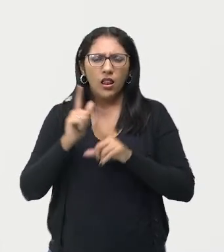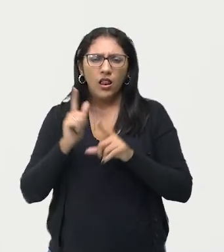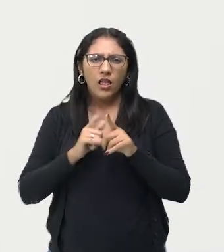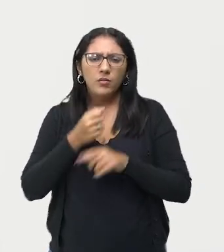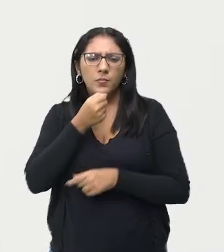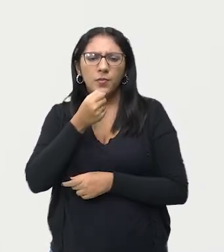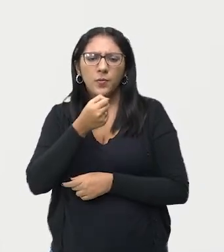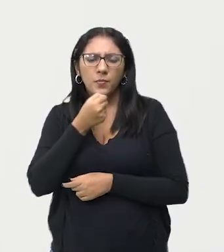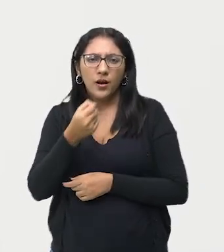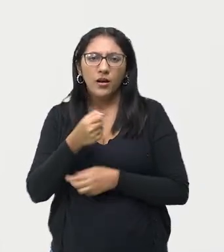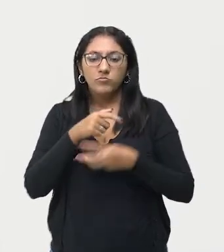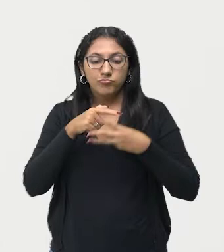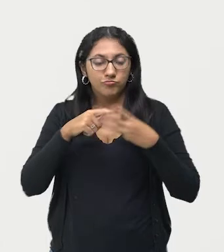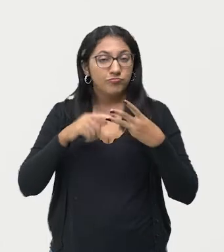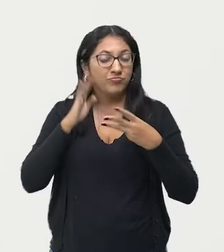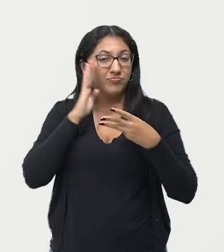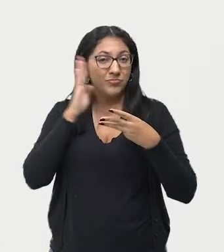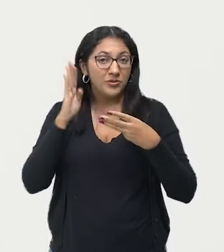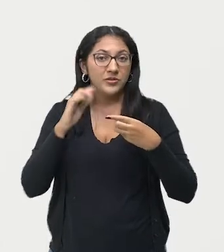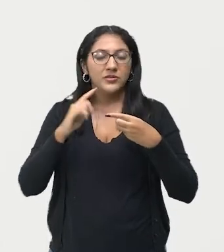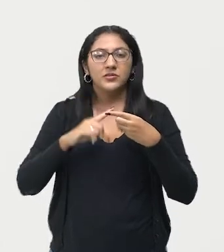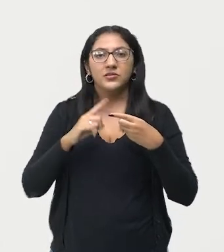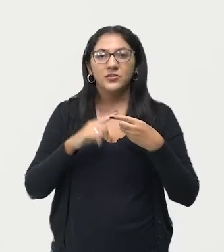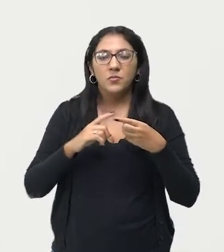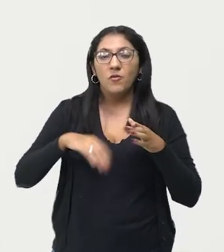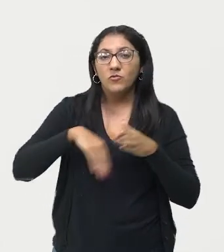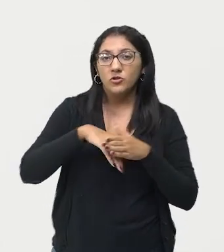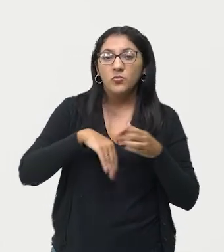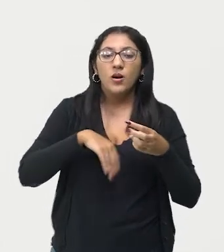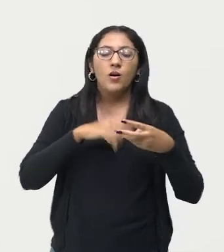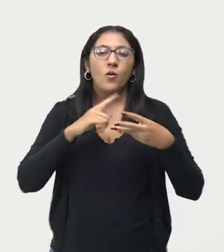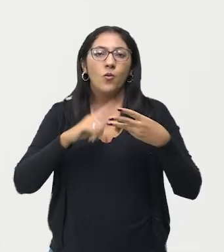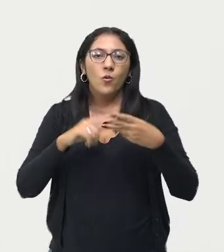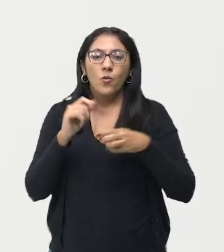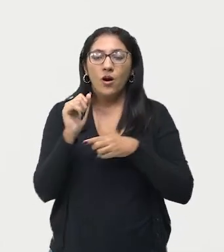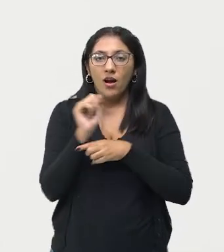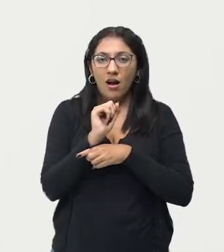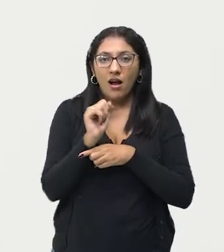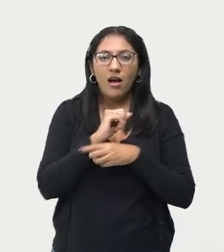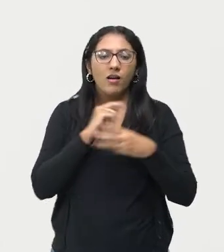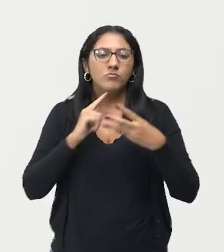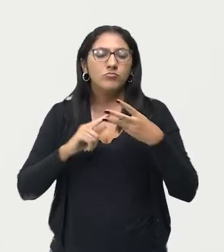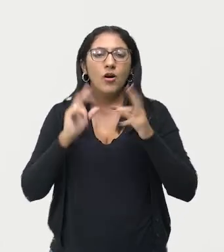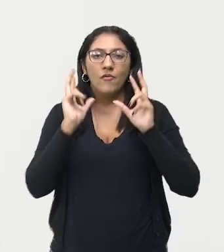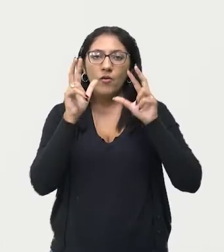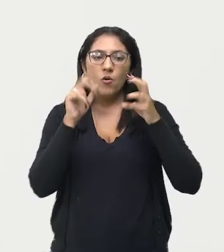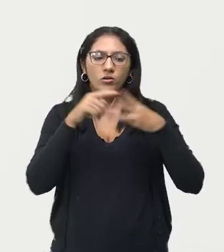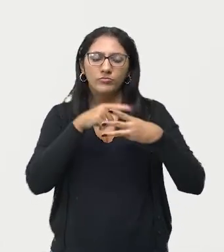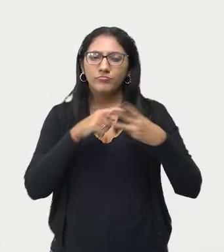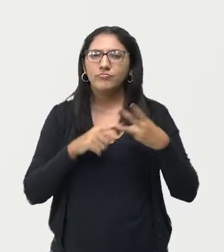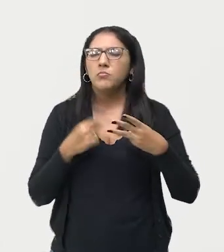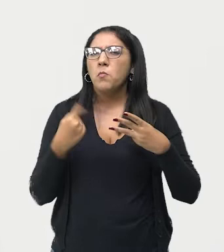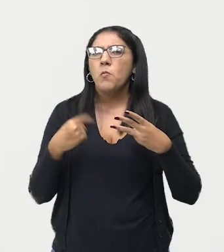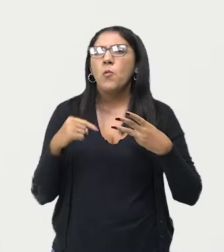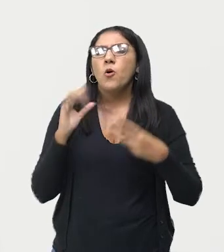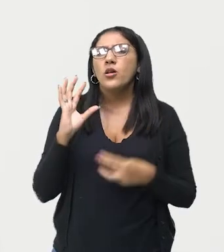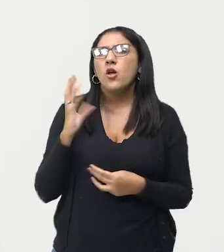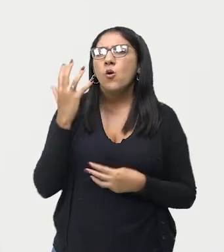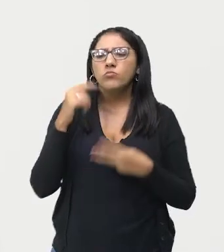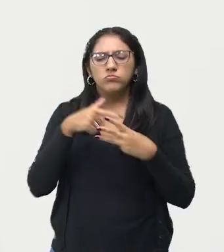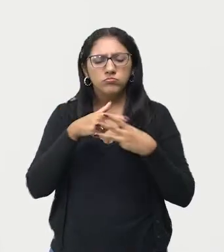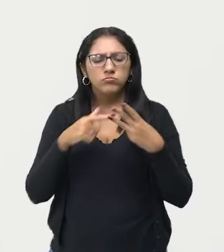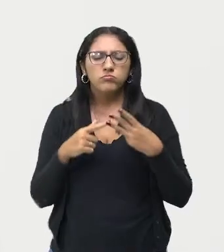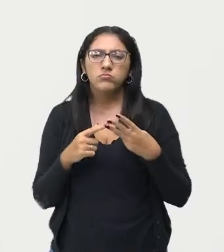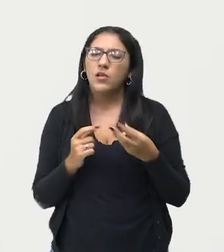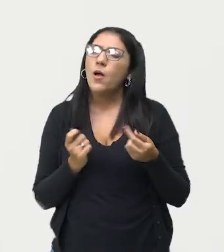no tripé futebol, Fórmula 1 ou Fórmula Indy e vôlei. Isso é um fato porque, novamente, isso pode ser